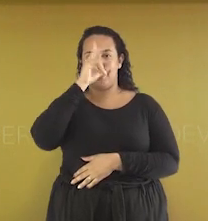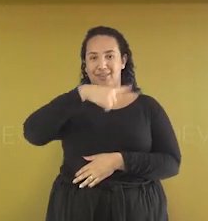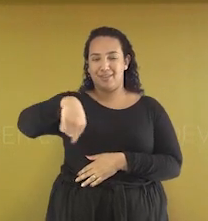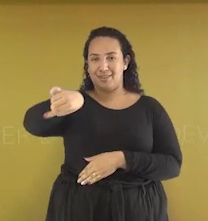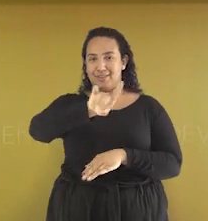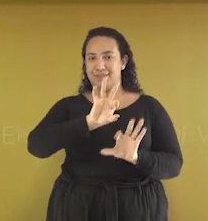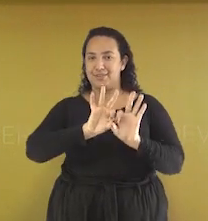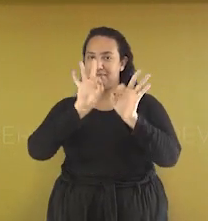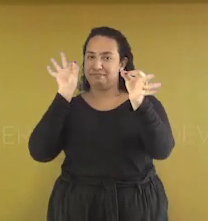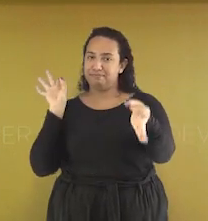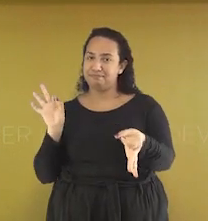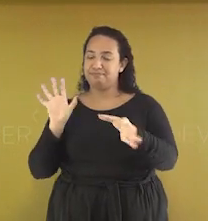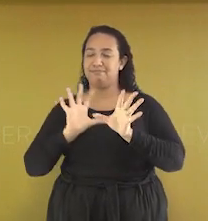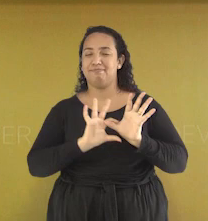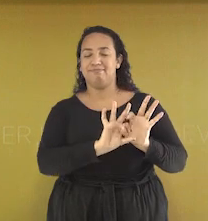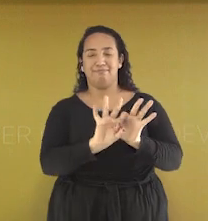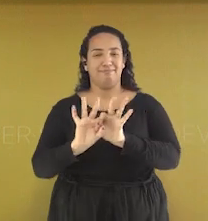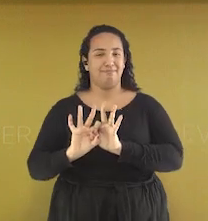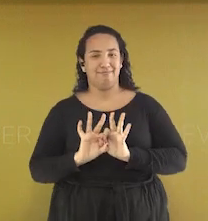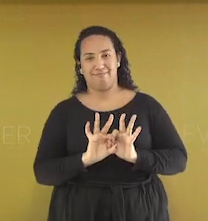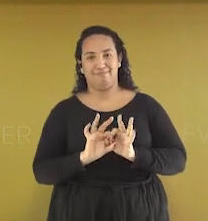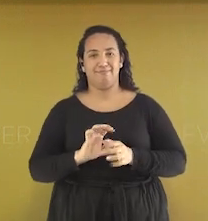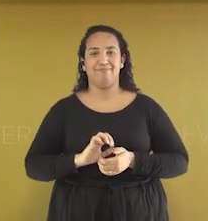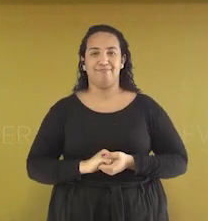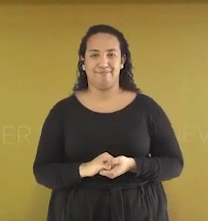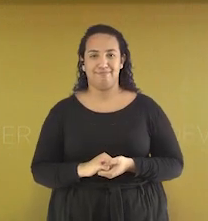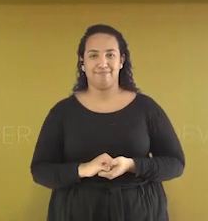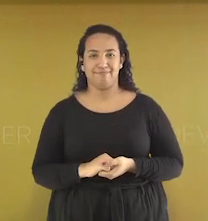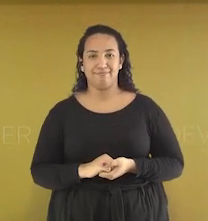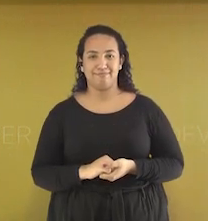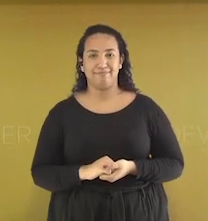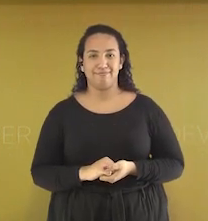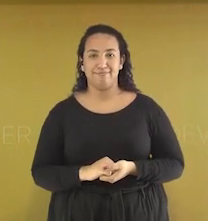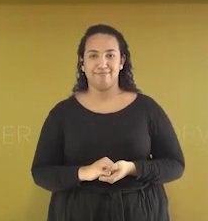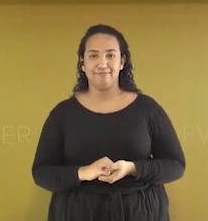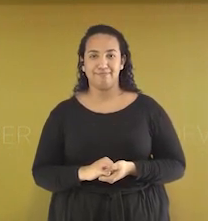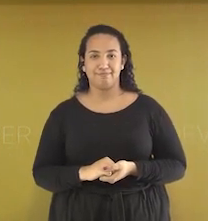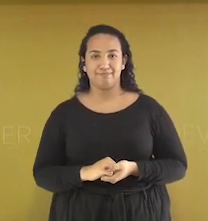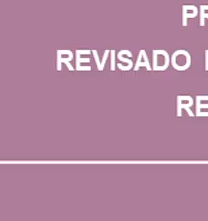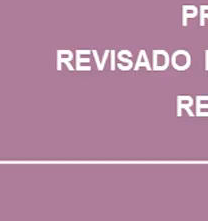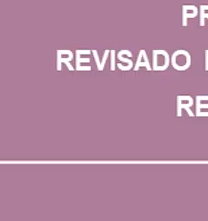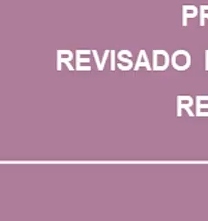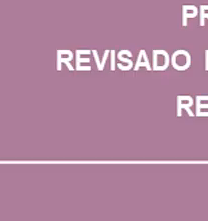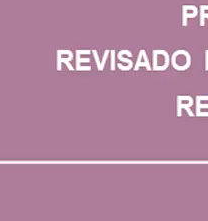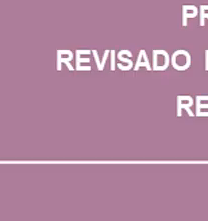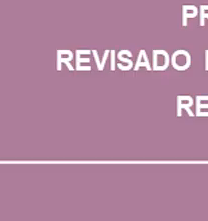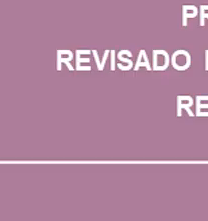muito mais. E não se esqueça, mesmo distantes, estamos juntos.